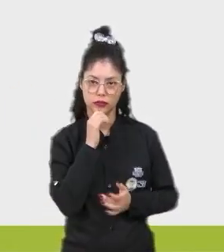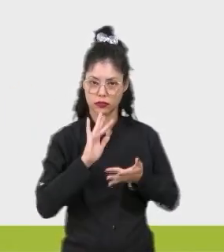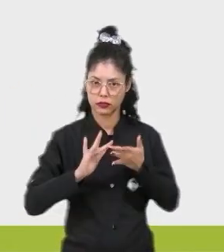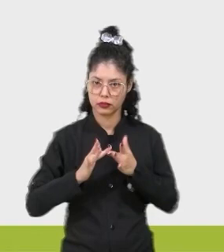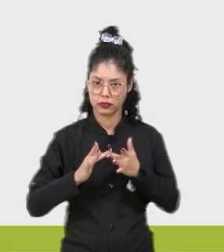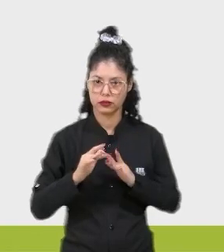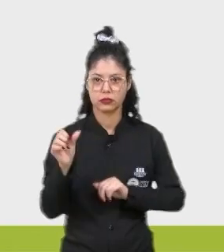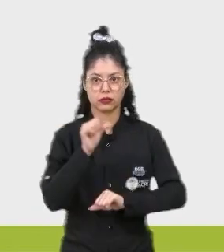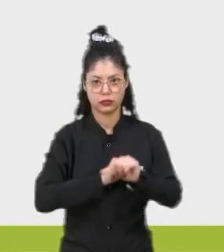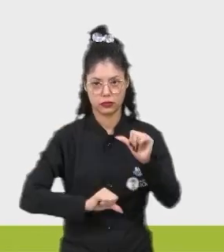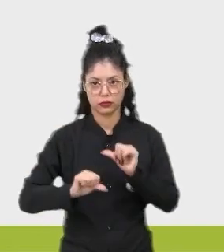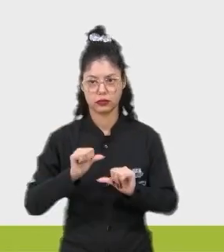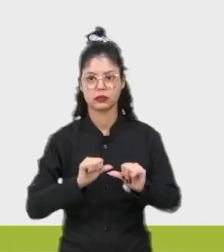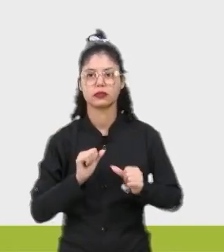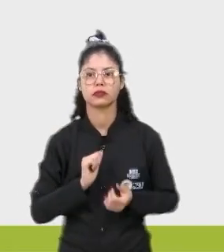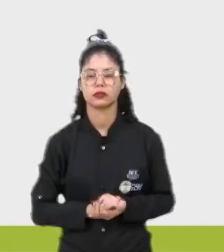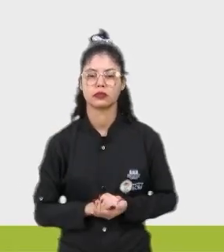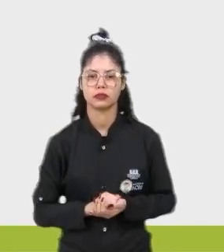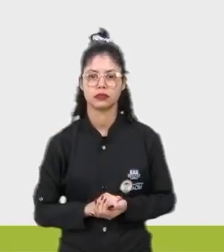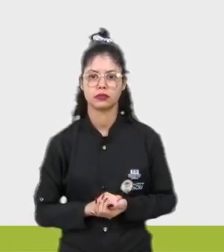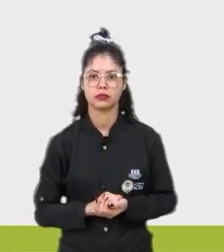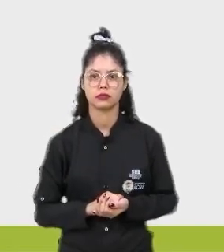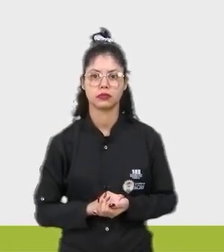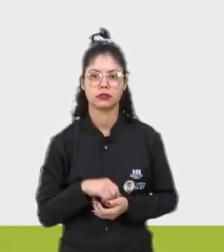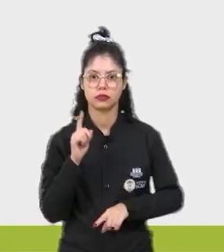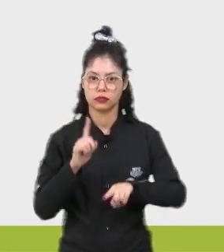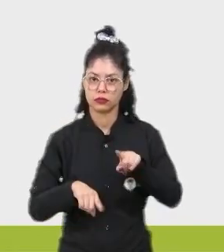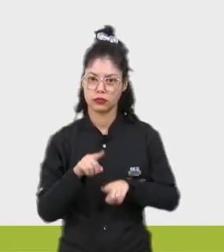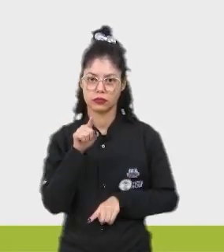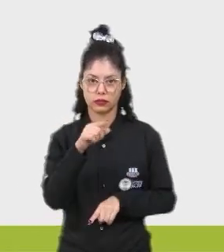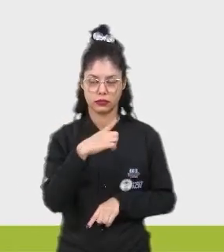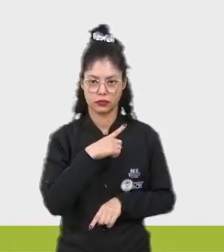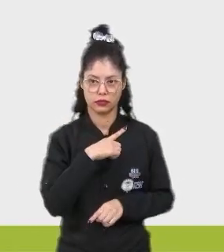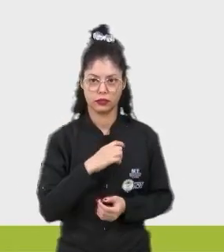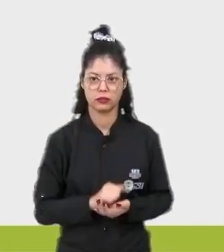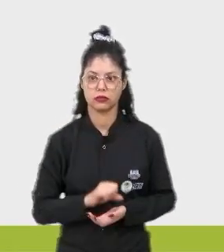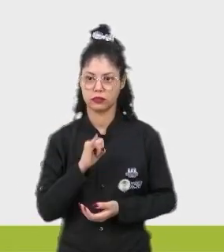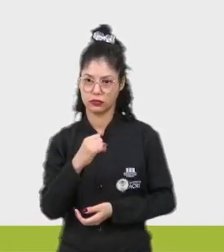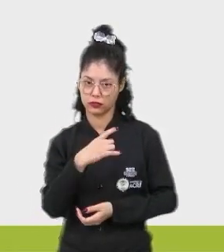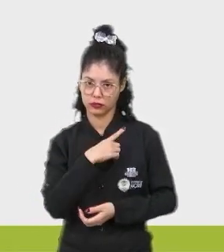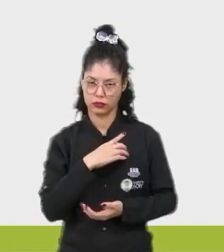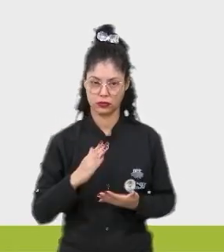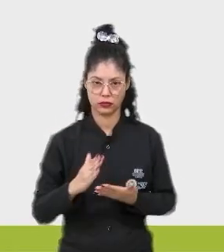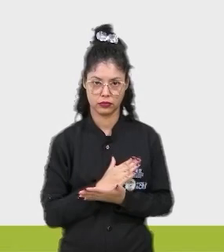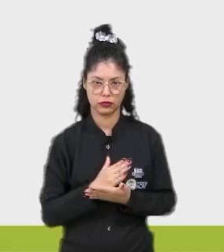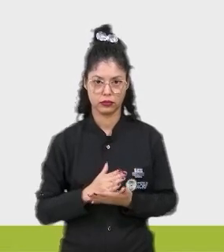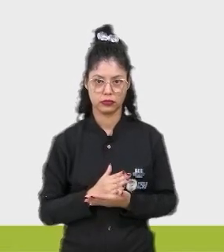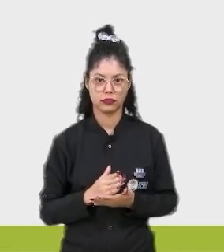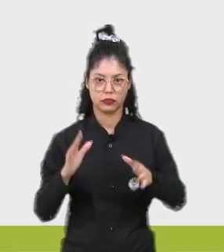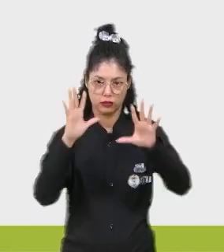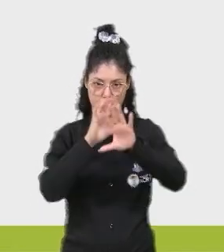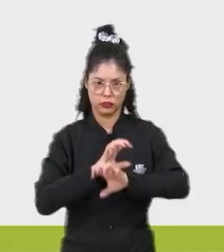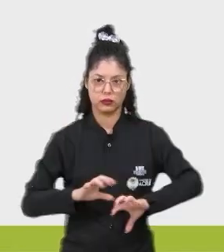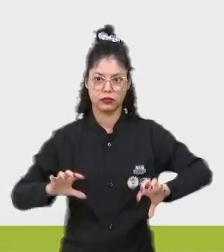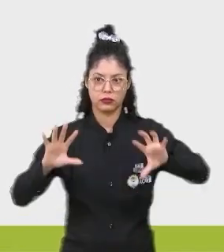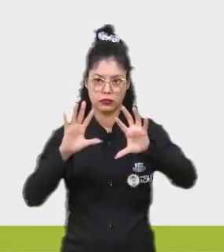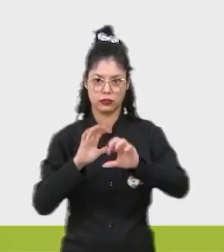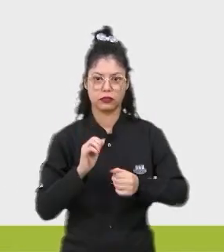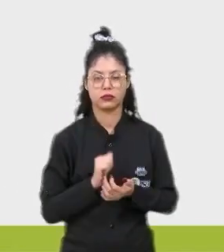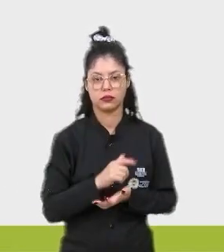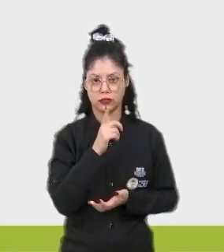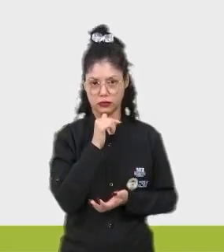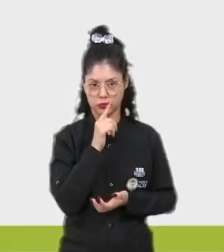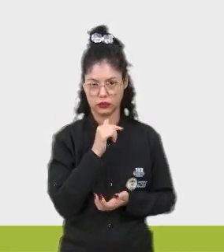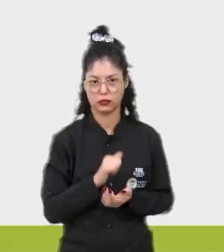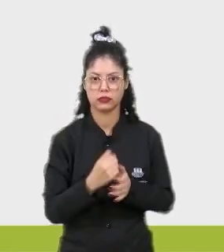a mudança, né, de material que você tem. Então, se você tem algo que você está observando do ar, quando você vê na água,